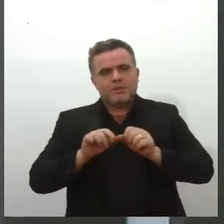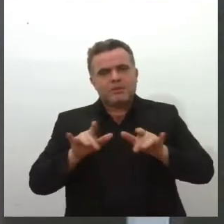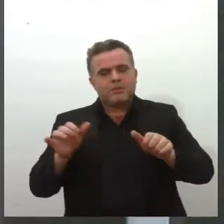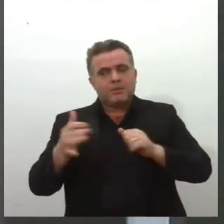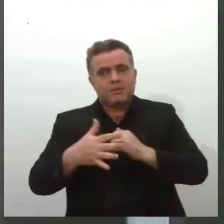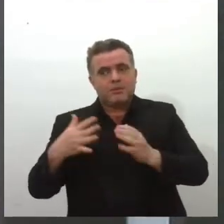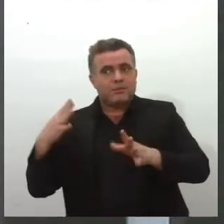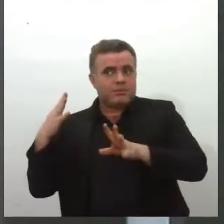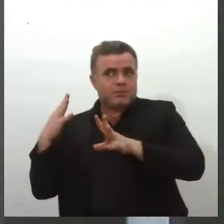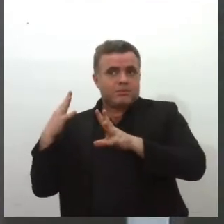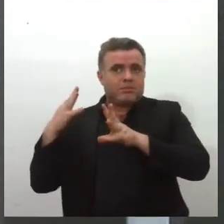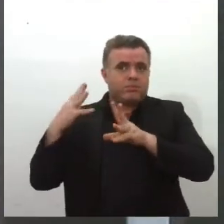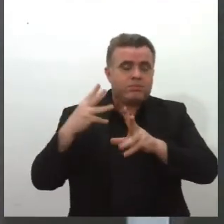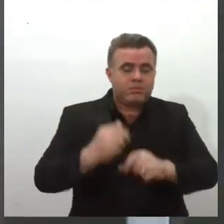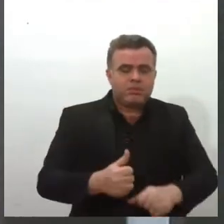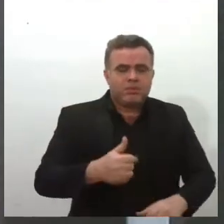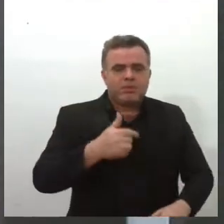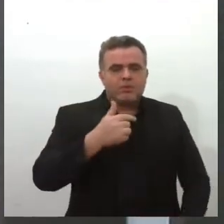confirmados